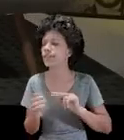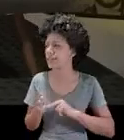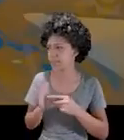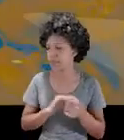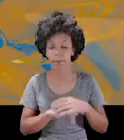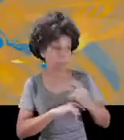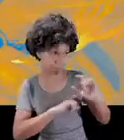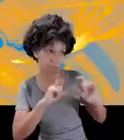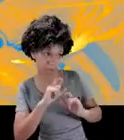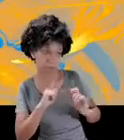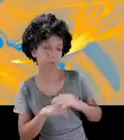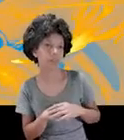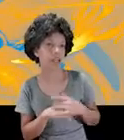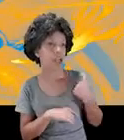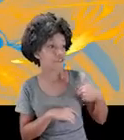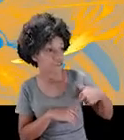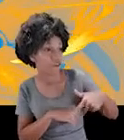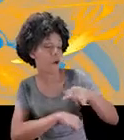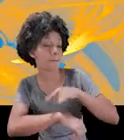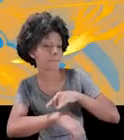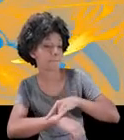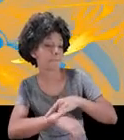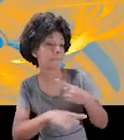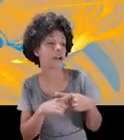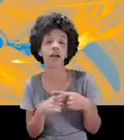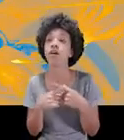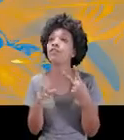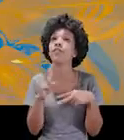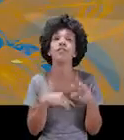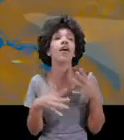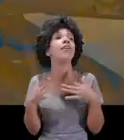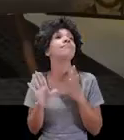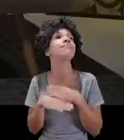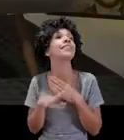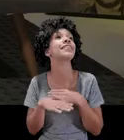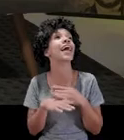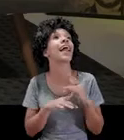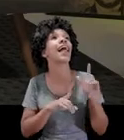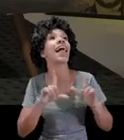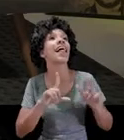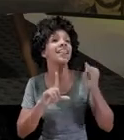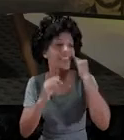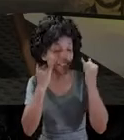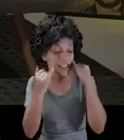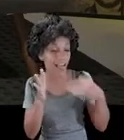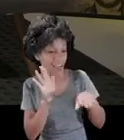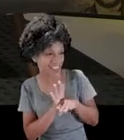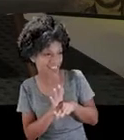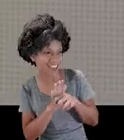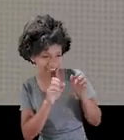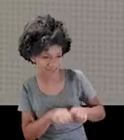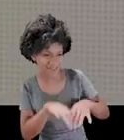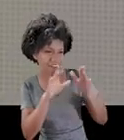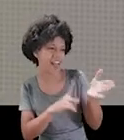esse mesmo e diz assim eu vou para o banheiro pelo menos vou me distrair das notícias chegando no banheiro